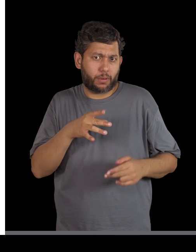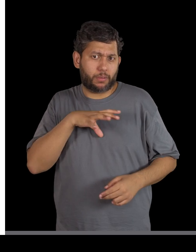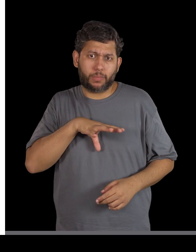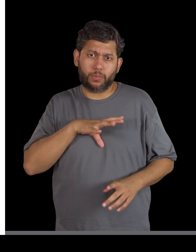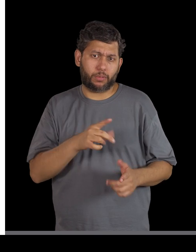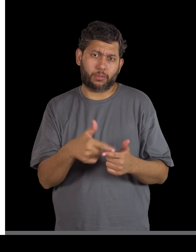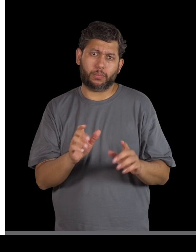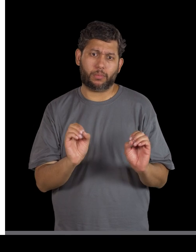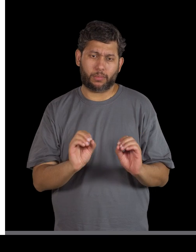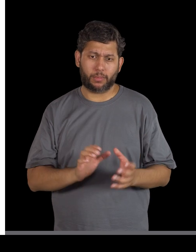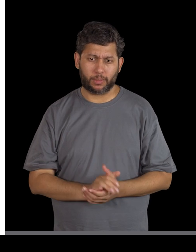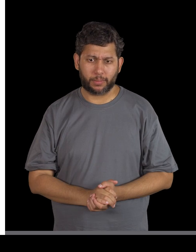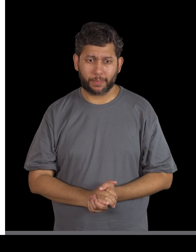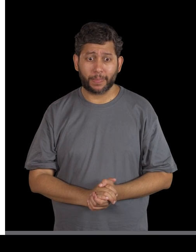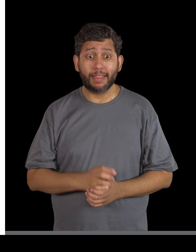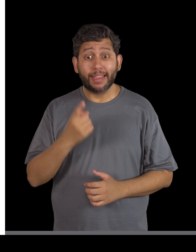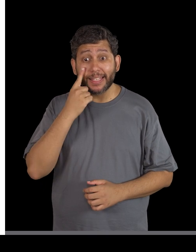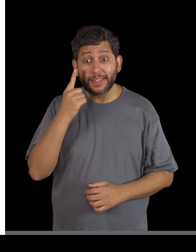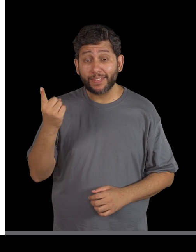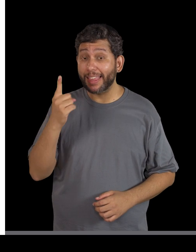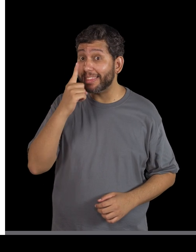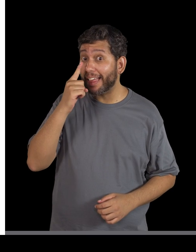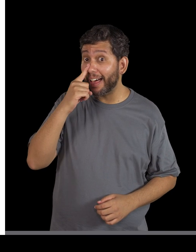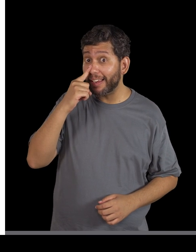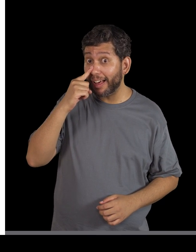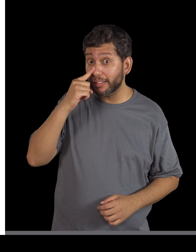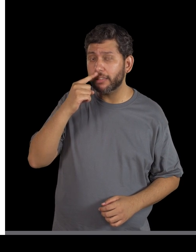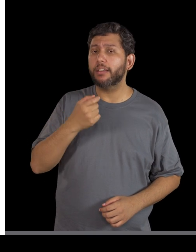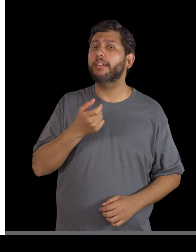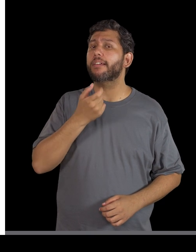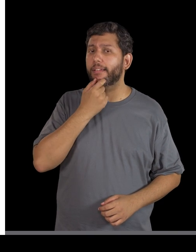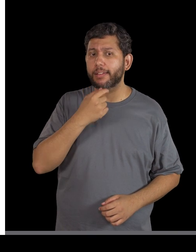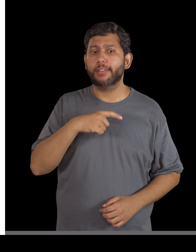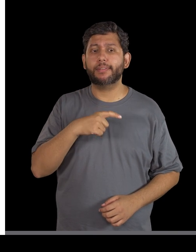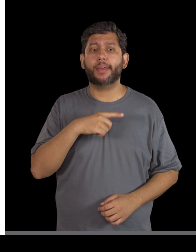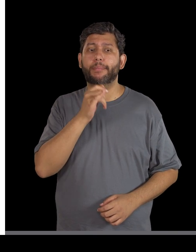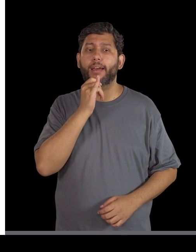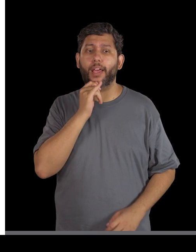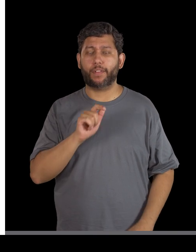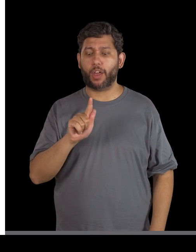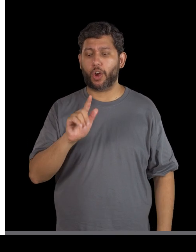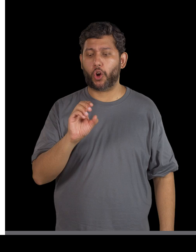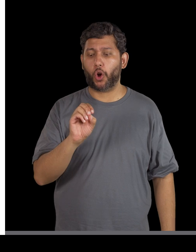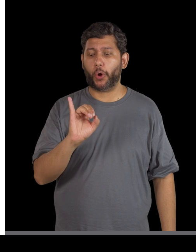português, não tem problema nenhum pra gente. Esse nasal velar é muito comum em inglês em palavras como